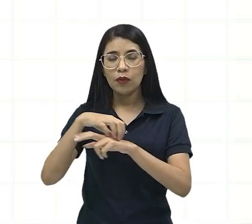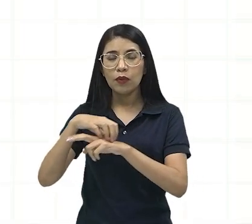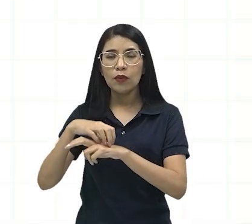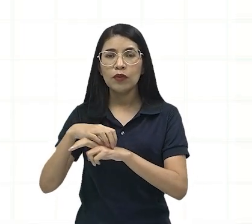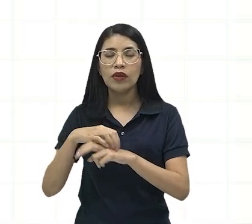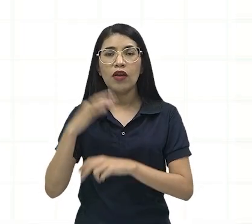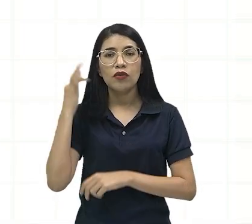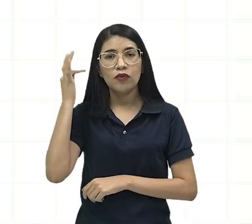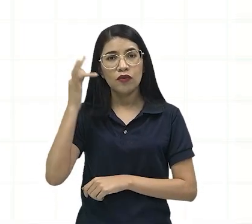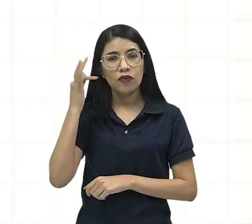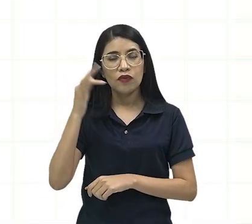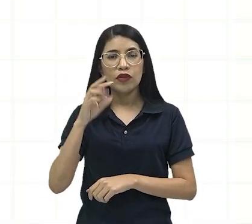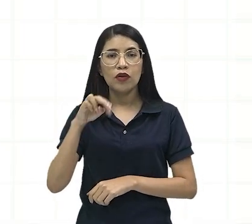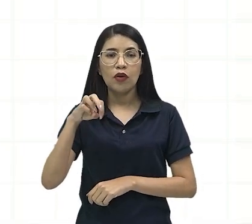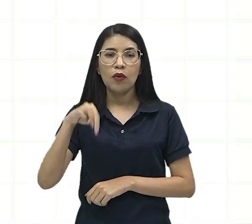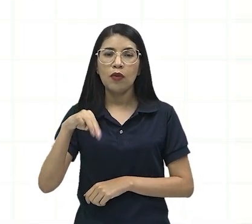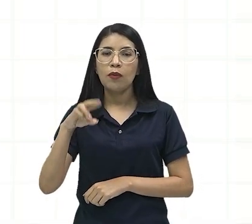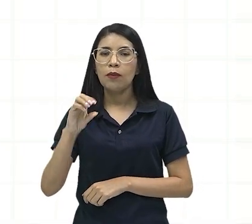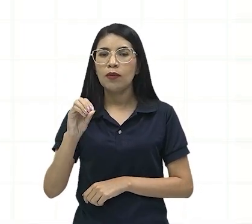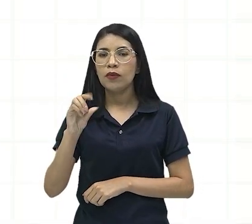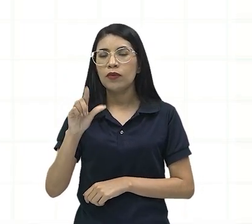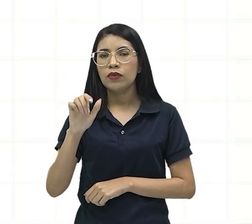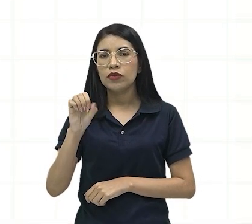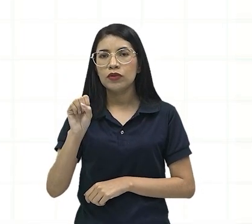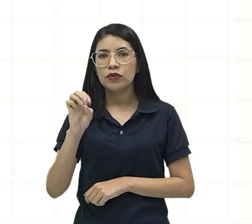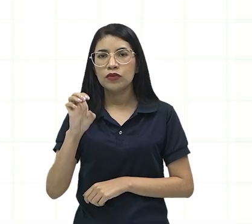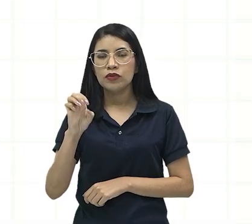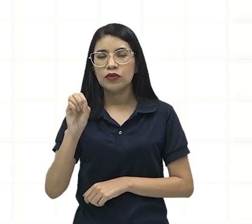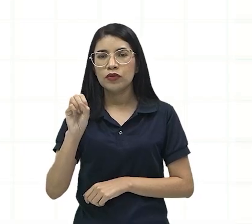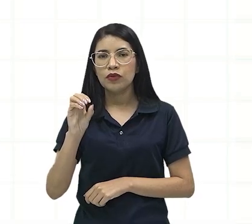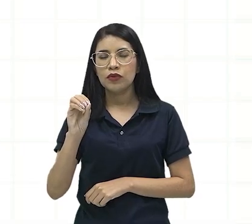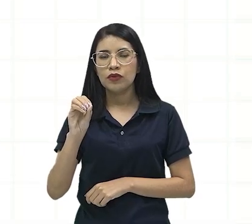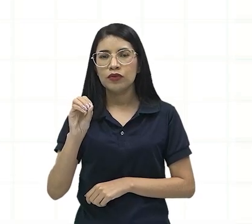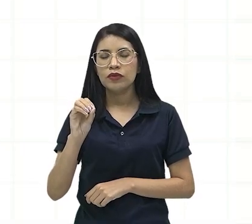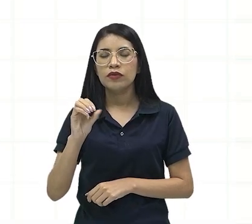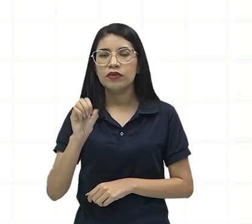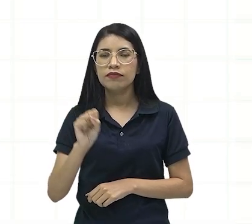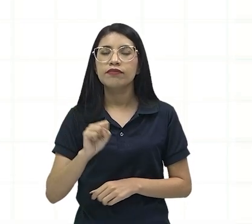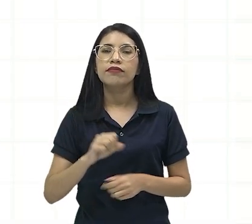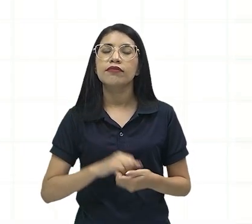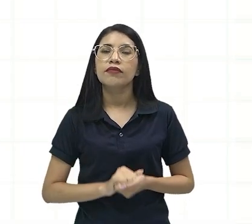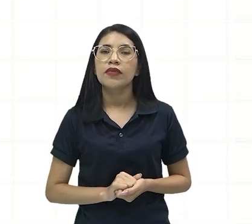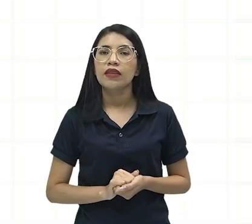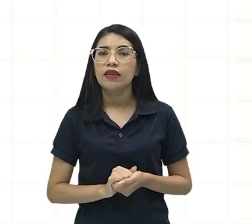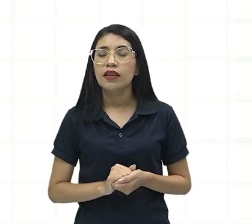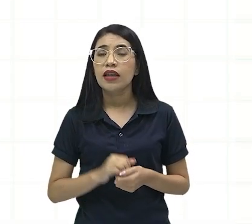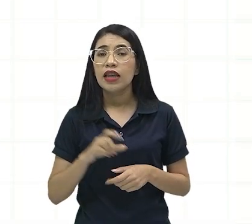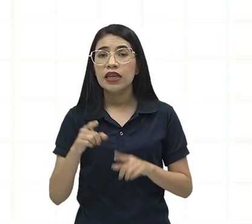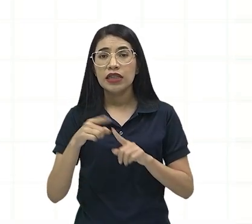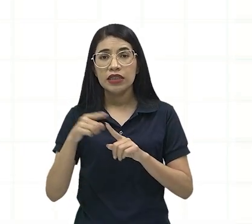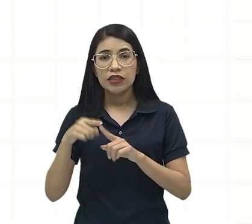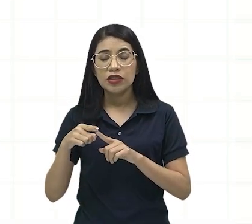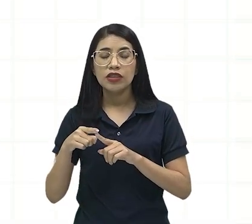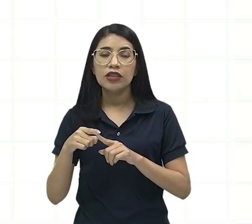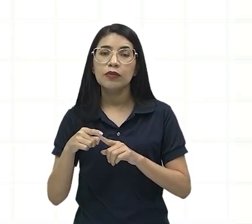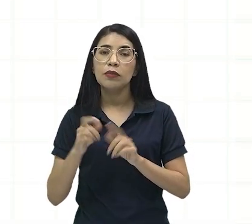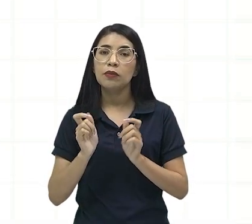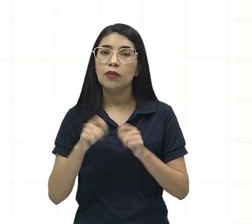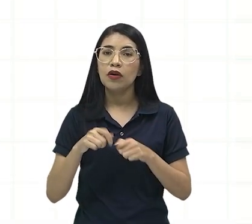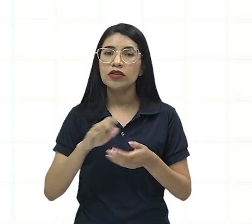filo molúsculo, aqui nós temos um exemplo na tela, né? Em que esses animais, tanto eles podem